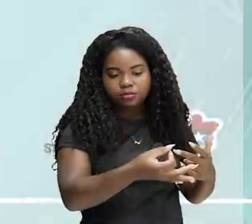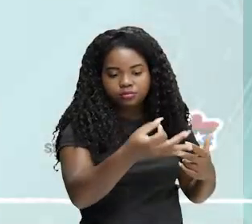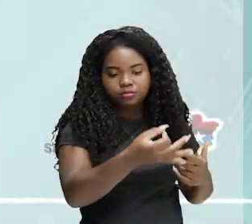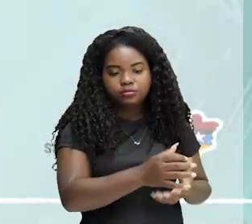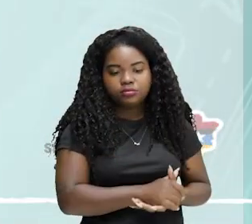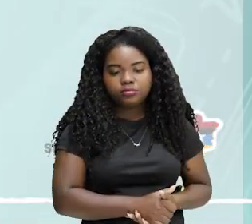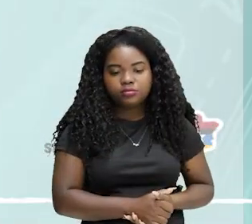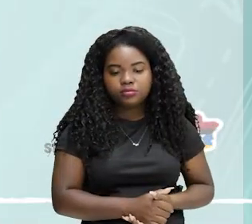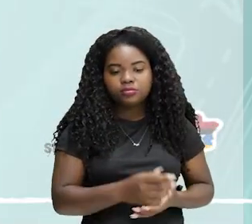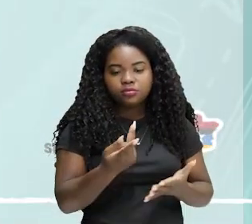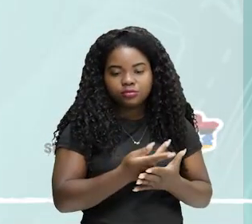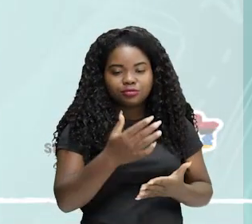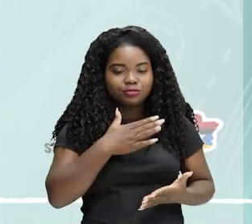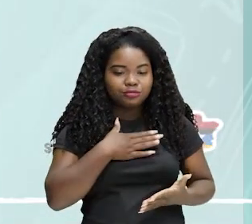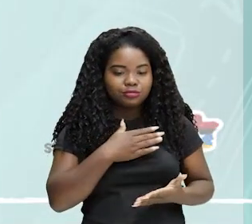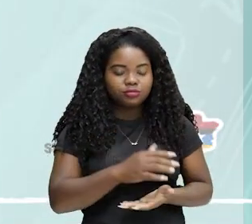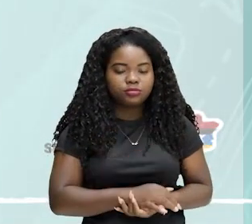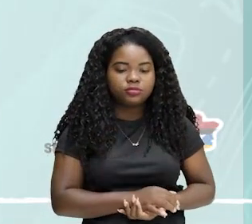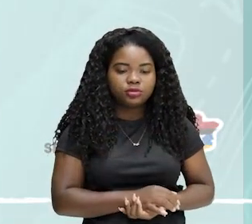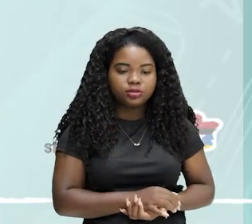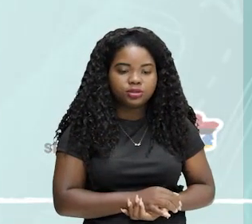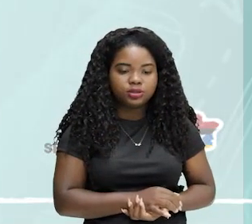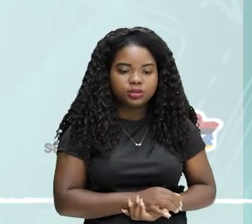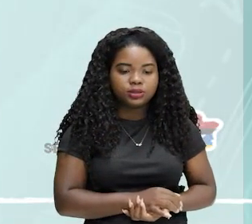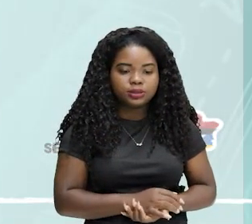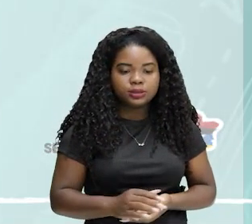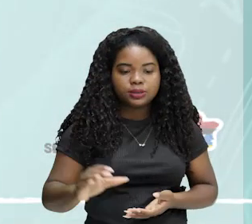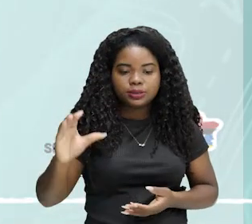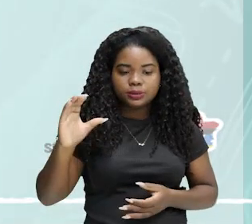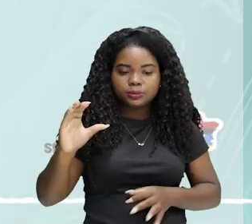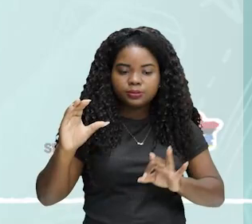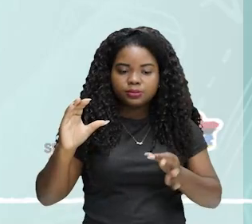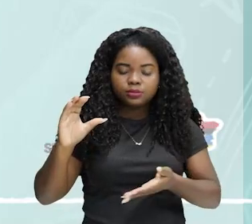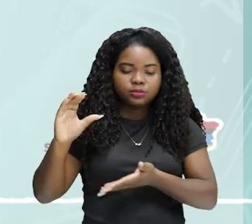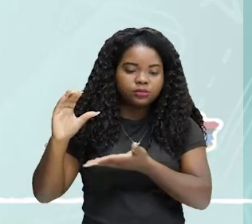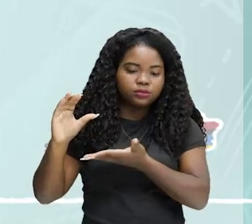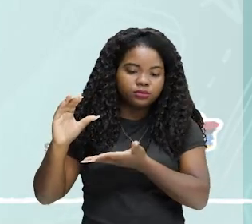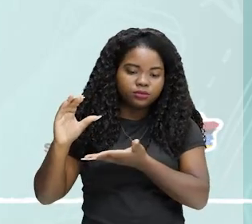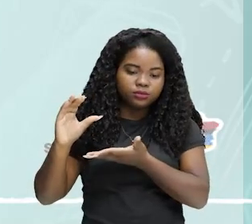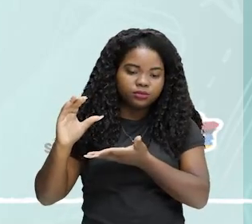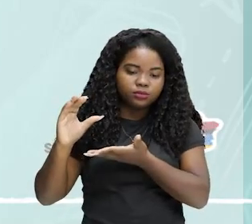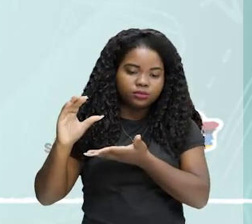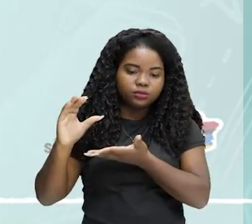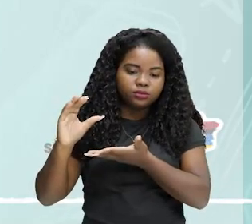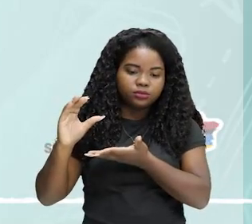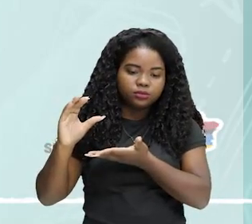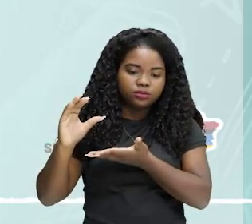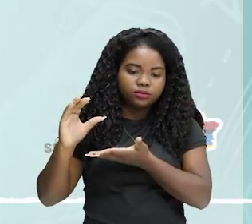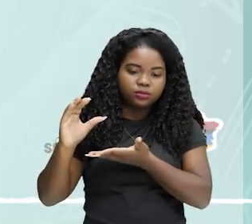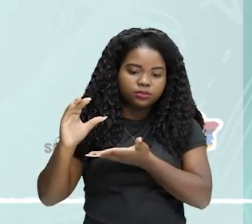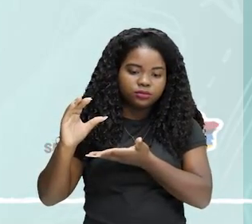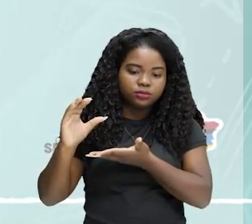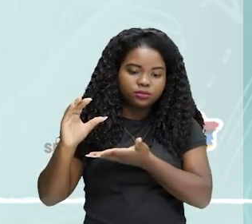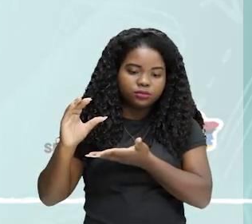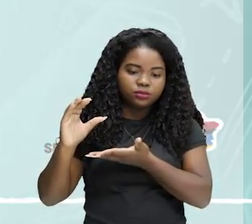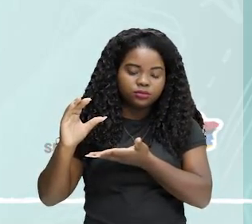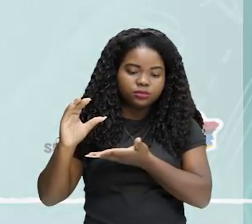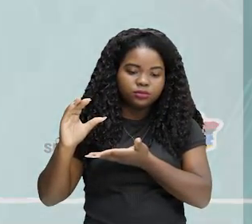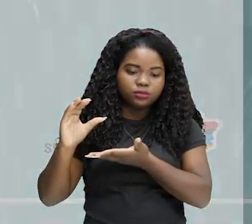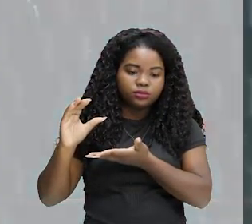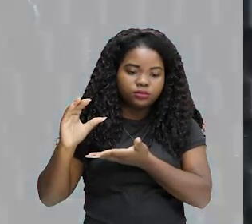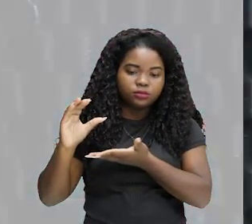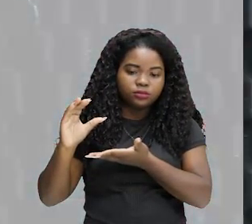erro meu, tá? Desculpa por isso, tá bom? Então, essa aqui é a nossa informação correta no nosso gabarito,